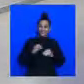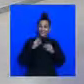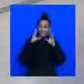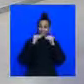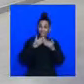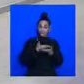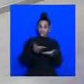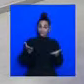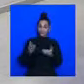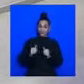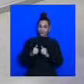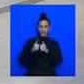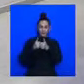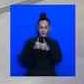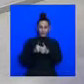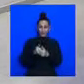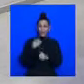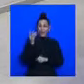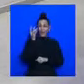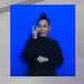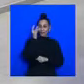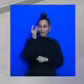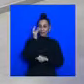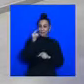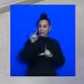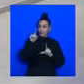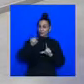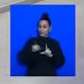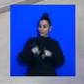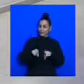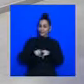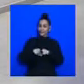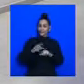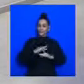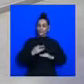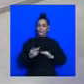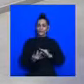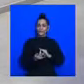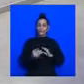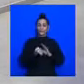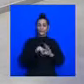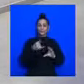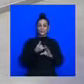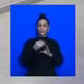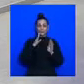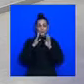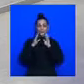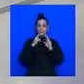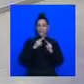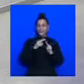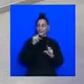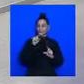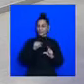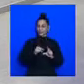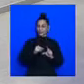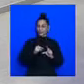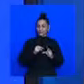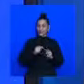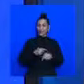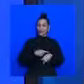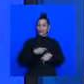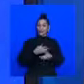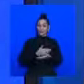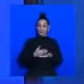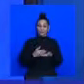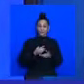Olá, muito boa noite a todos que nos acompanham ao vivo pela Rede TV e também através dos perfis do Facebook e do YouTube da Caixa e da Rede TV.